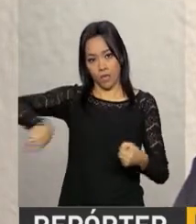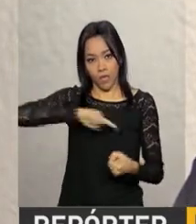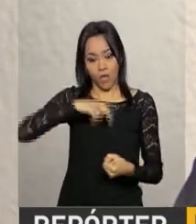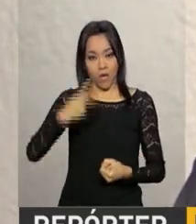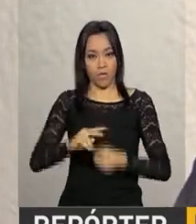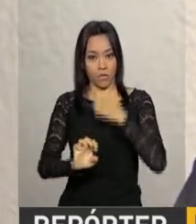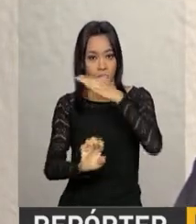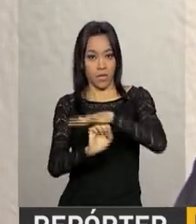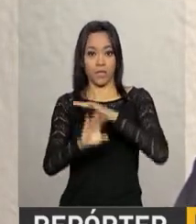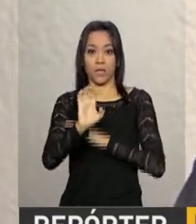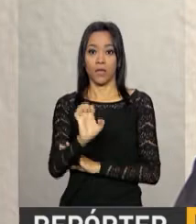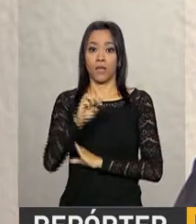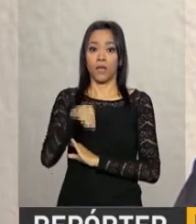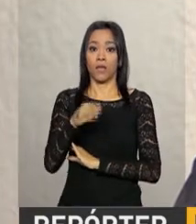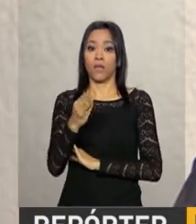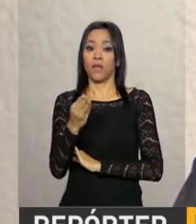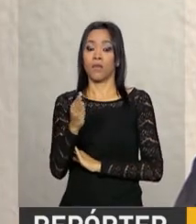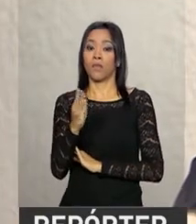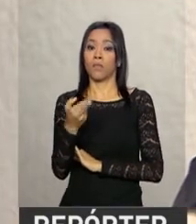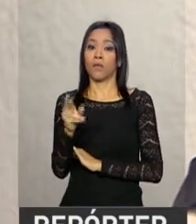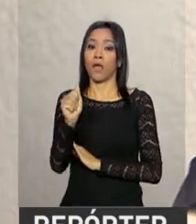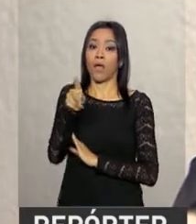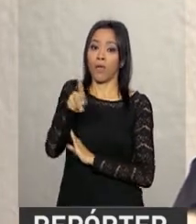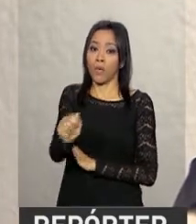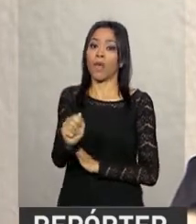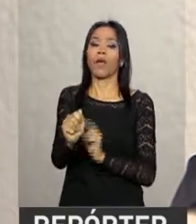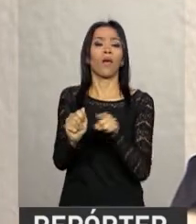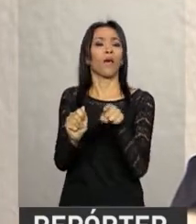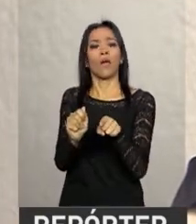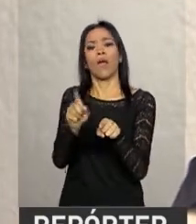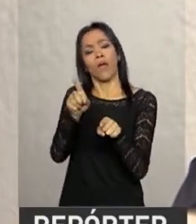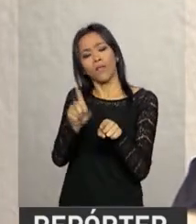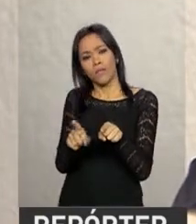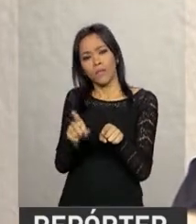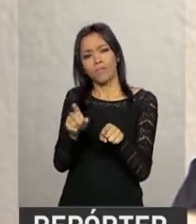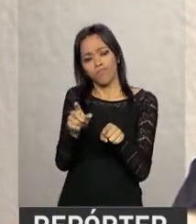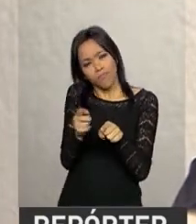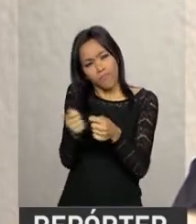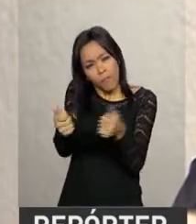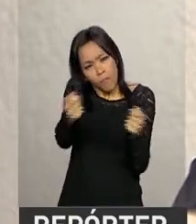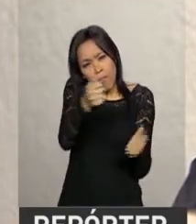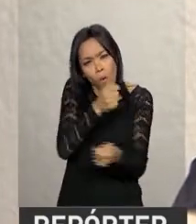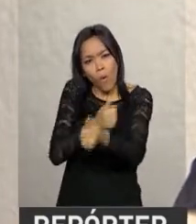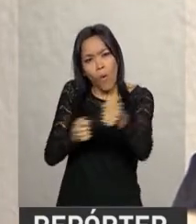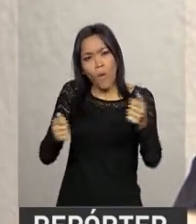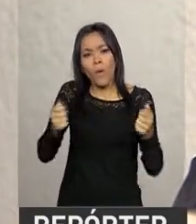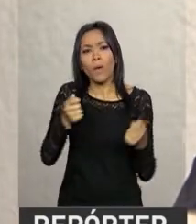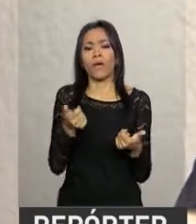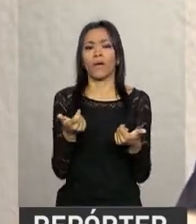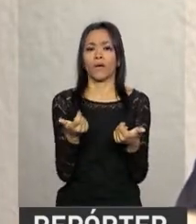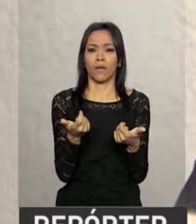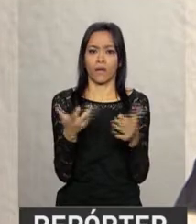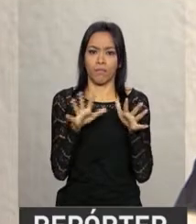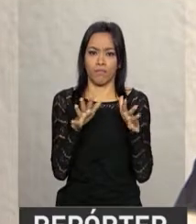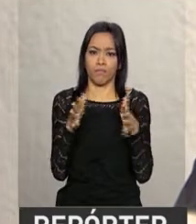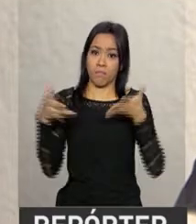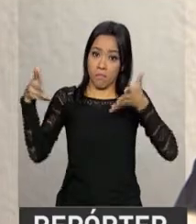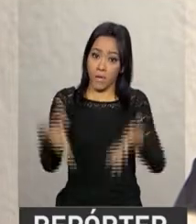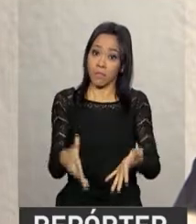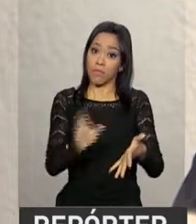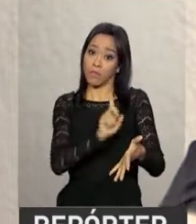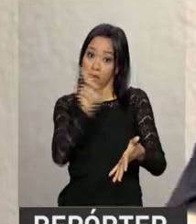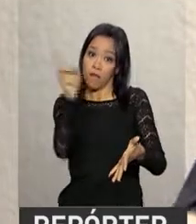embrapa que nós vamos a explorar apesar de termos ainda pouca presença na região das taças e ano sudeste